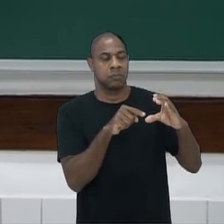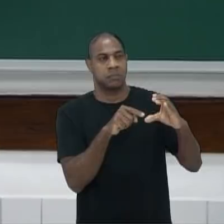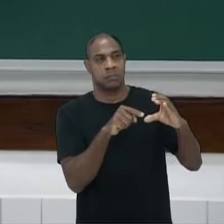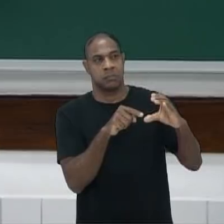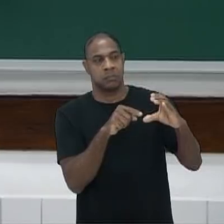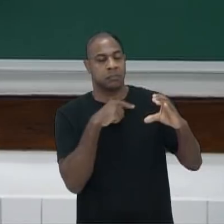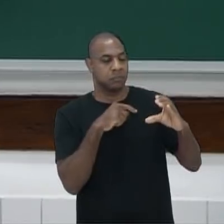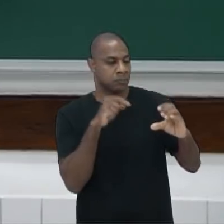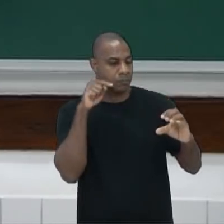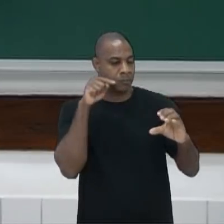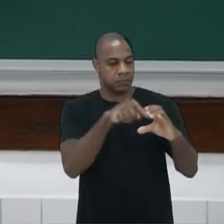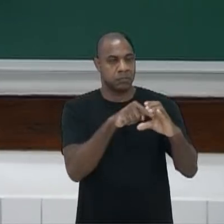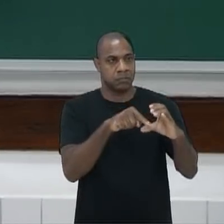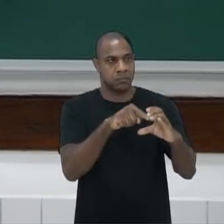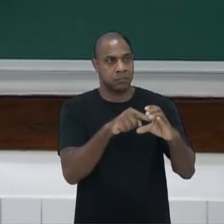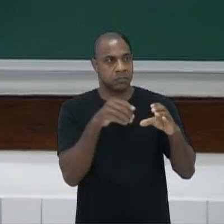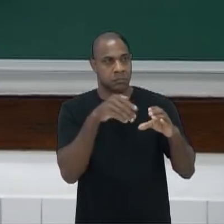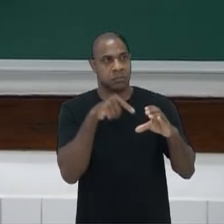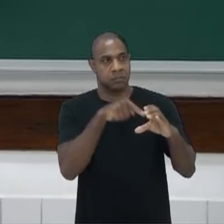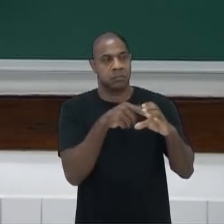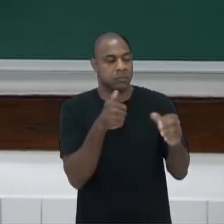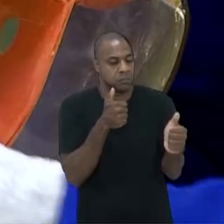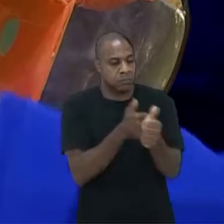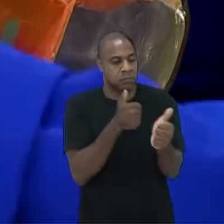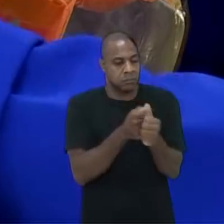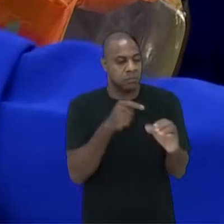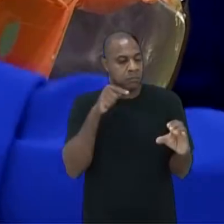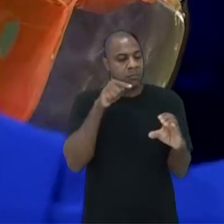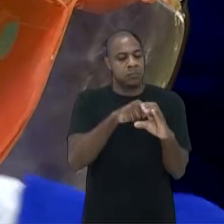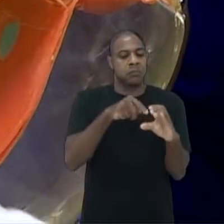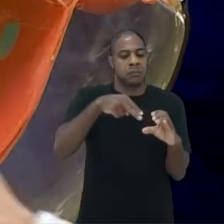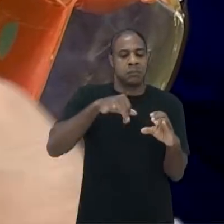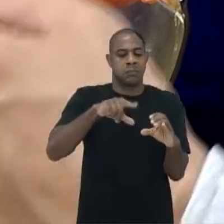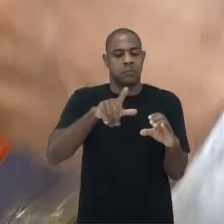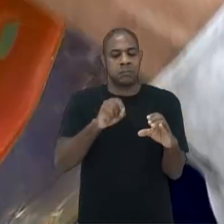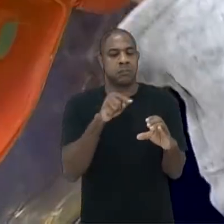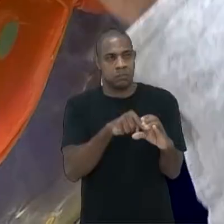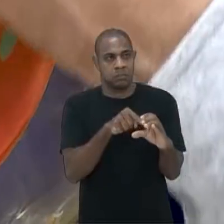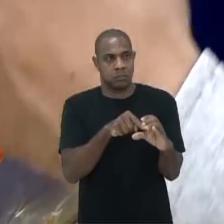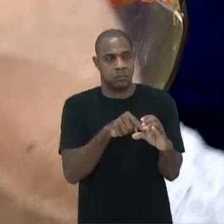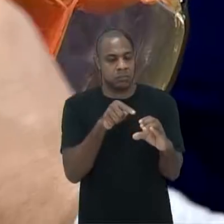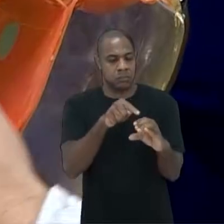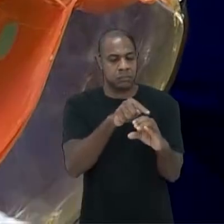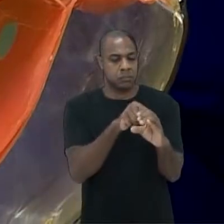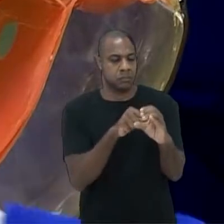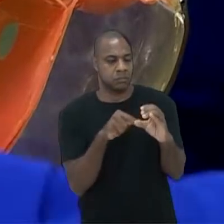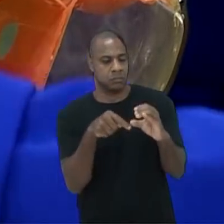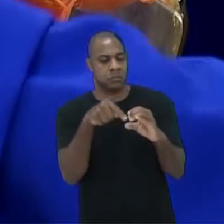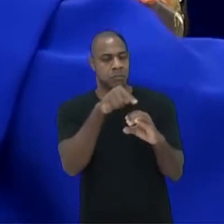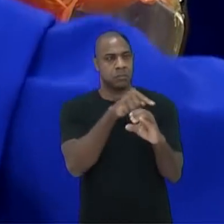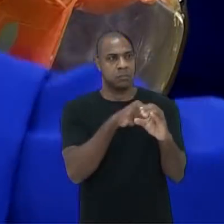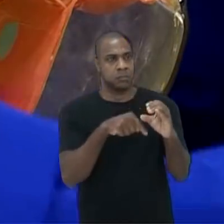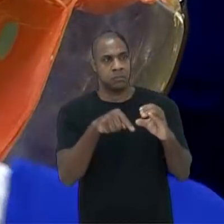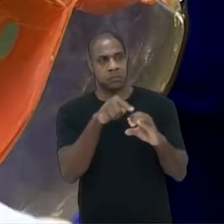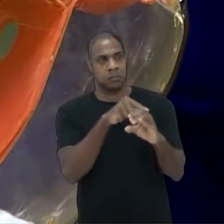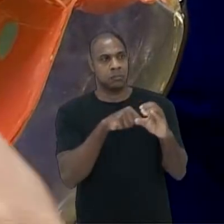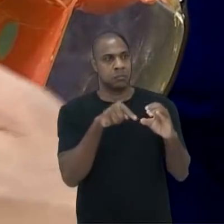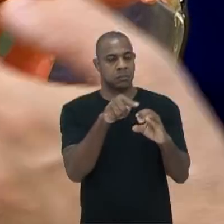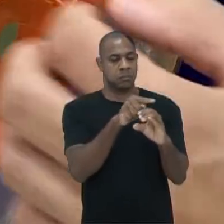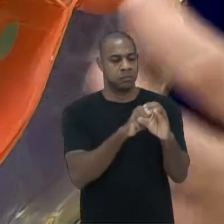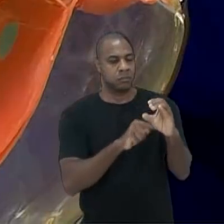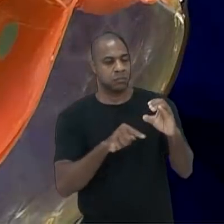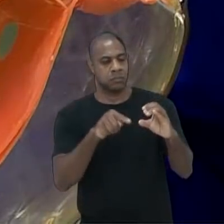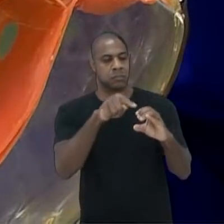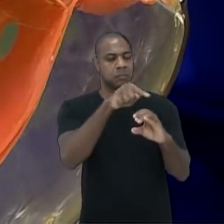no centro, muito próximo ao núcleo. Então, essa região que eu estou indicando com o dedo, que lembra um U, ele está em